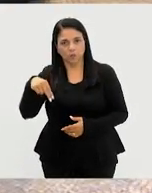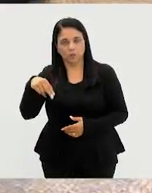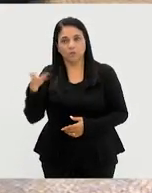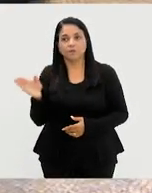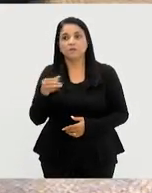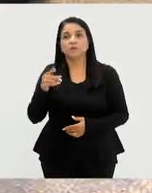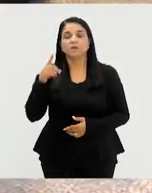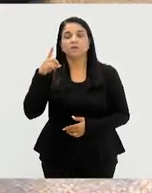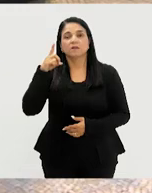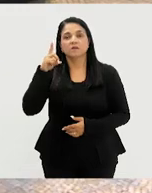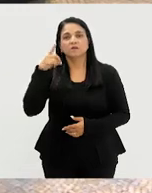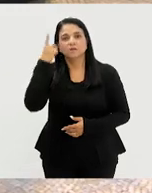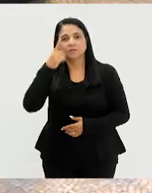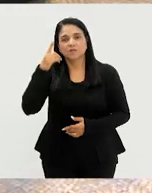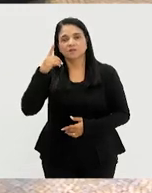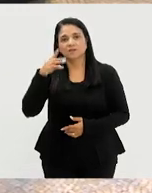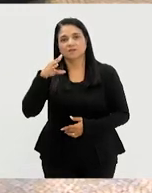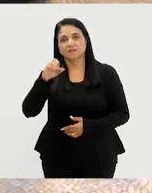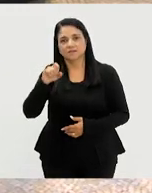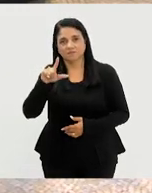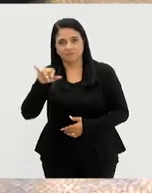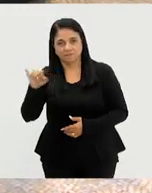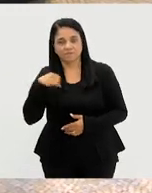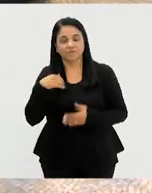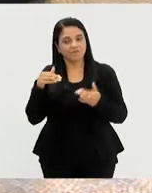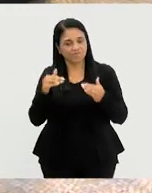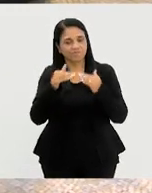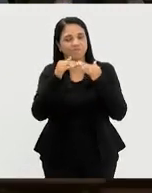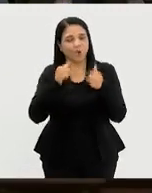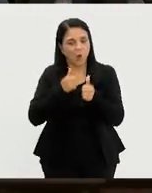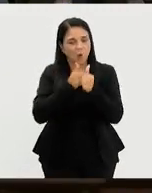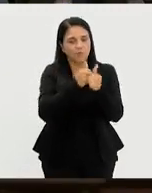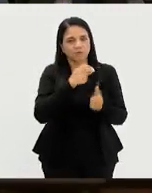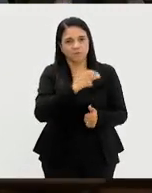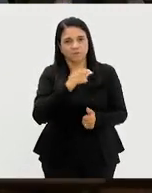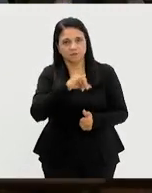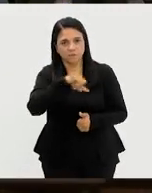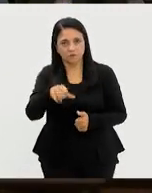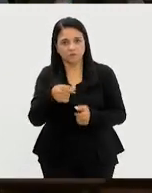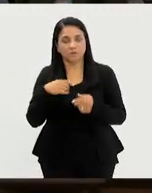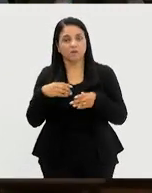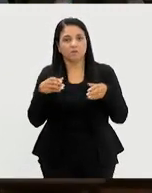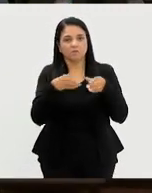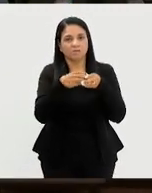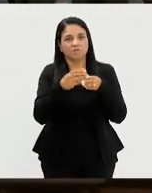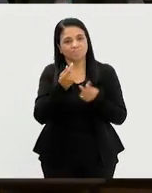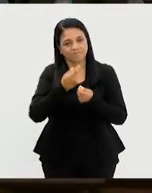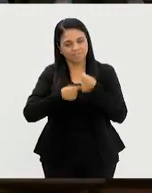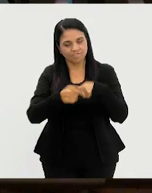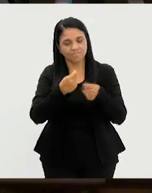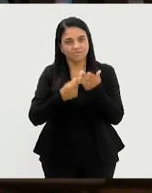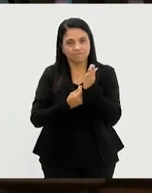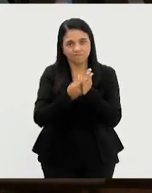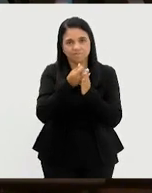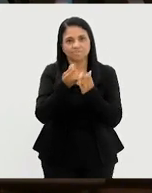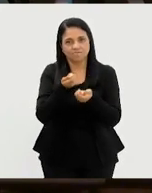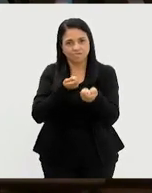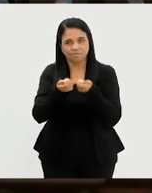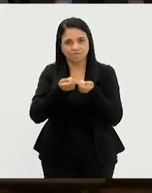favorável acompanha acompanhando o parecer da ccj pela comissão de orçamento Fin fiscalização financeira